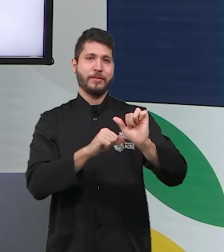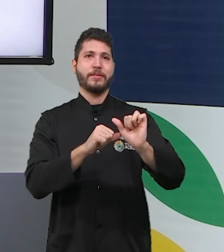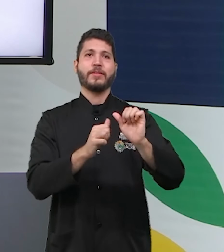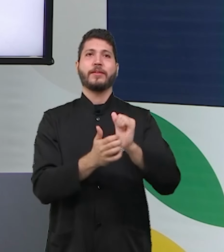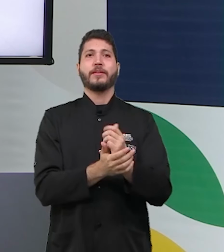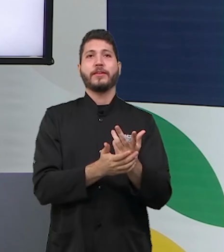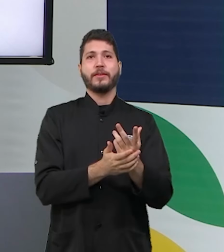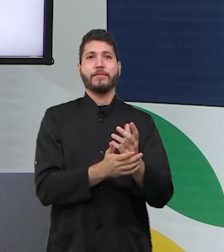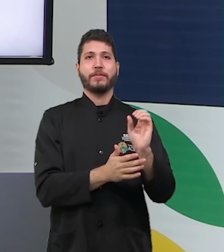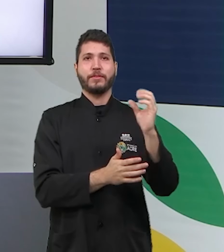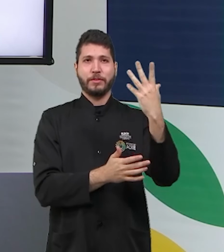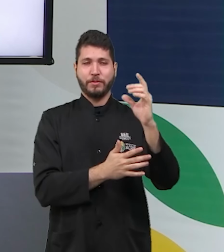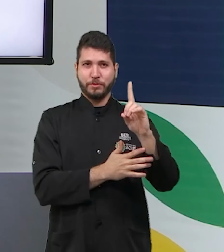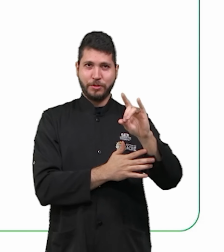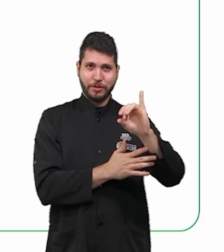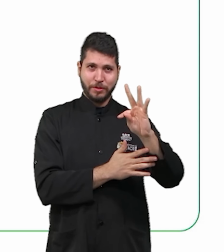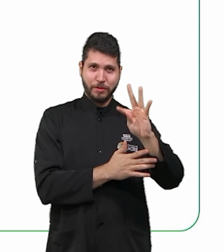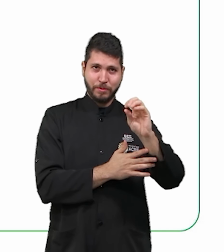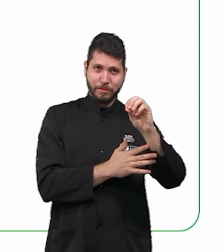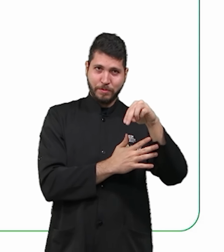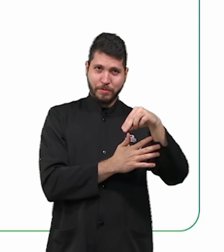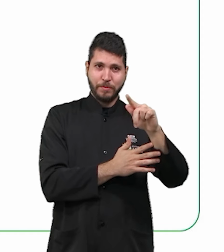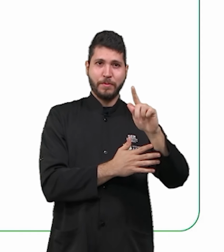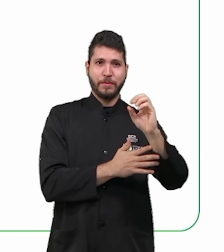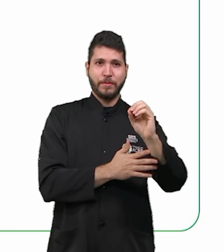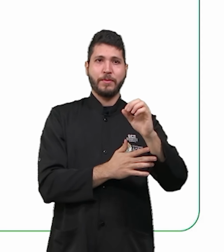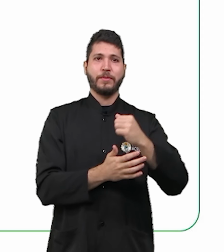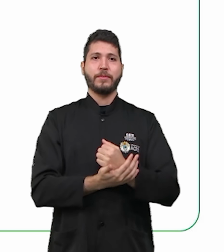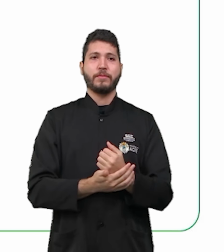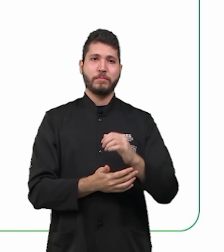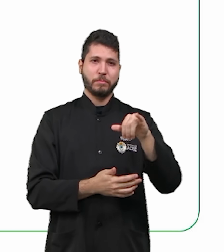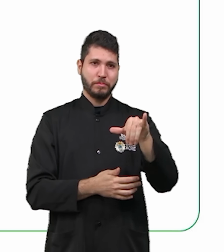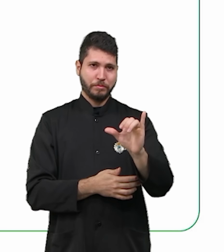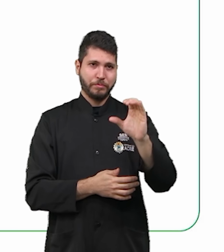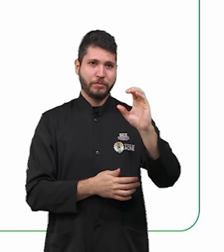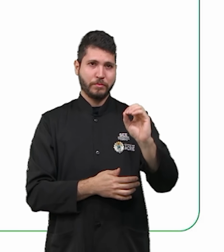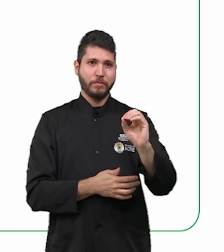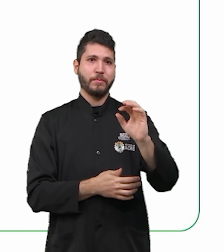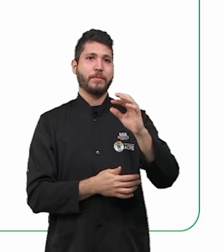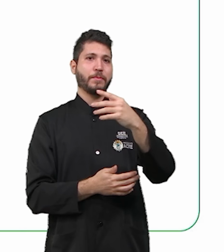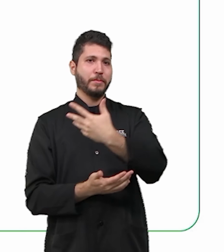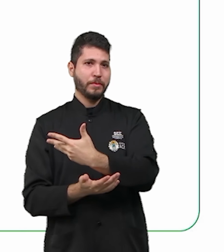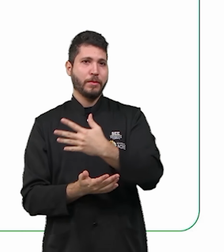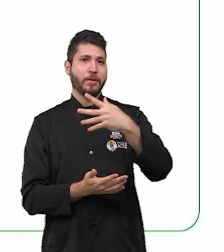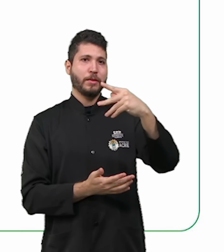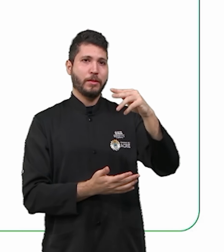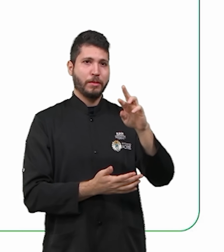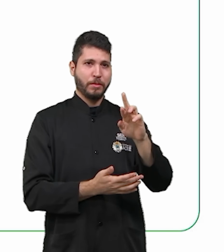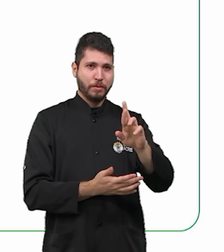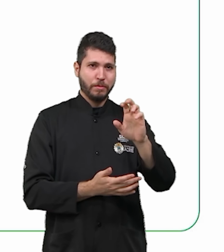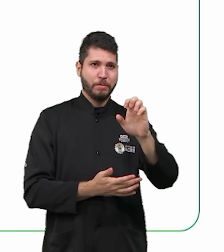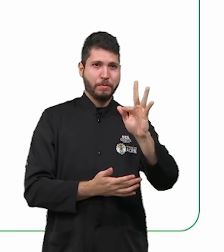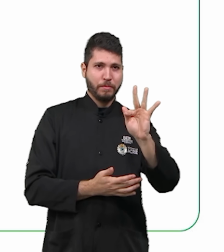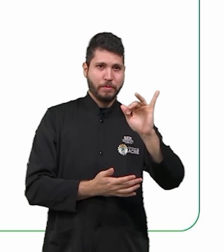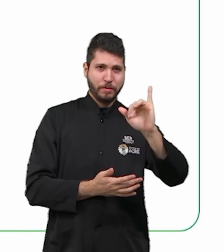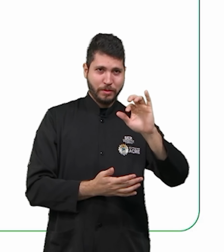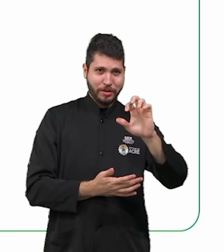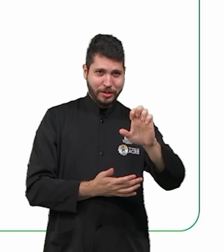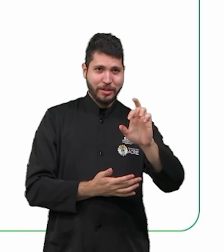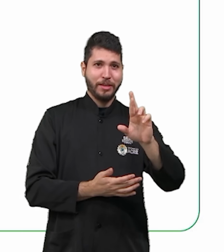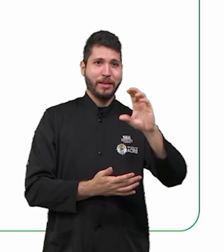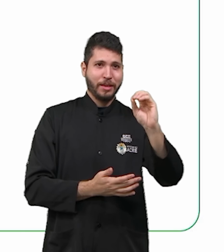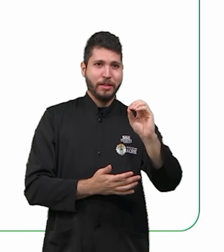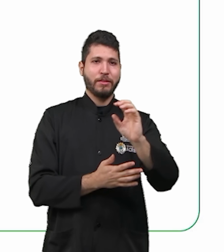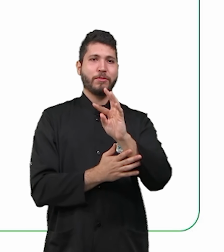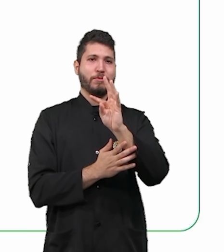ditongo. Então, a gente sempre vai conjugar assim, ó. Yo prefiero, tú